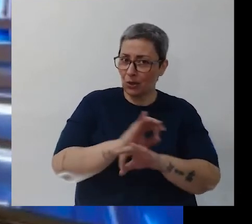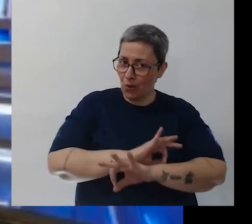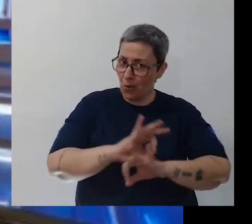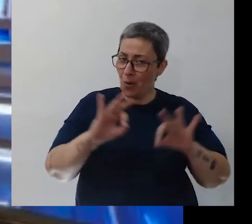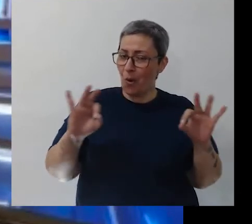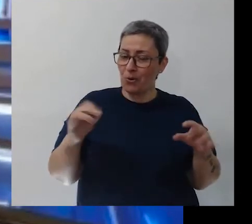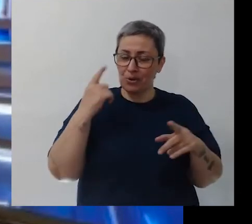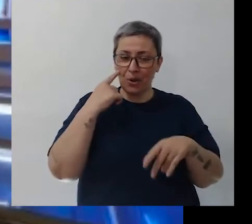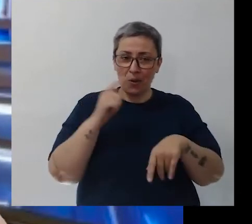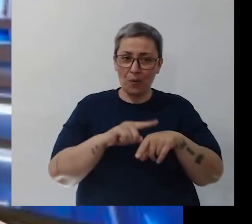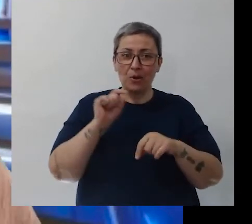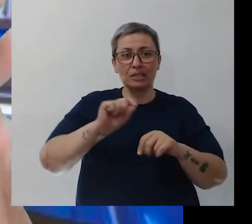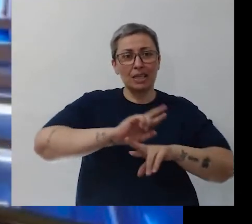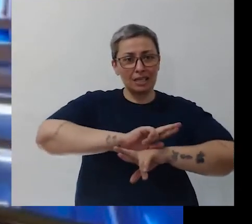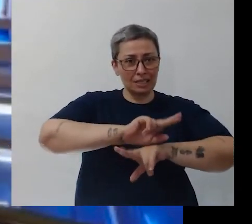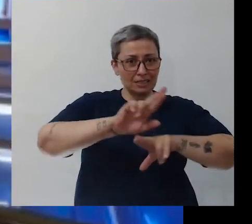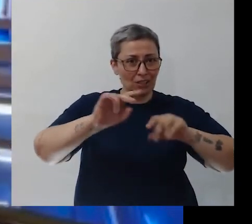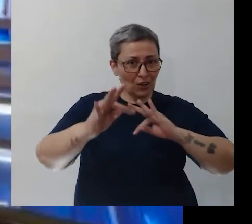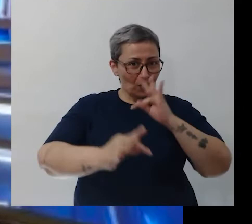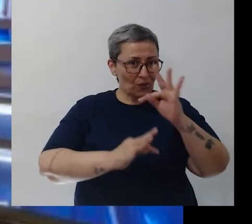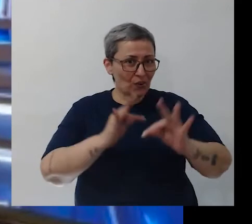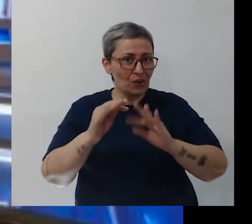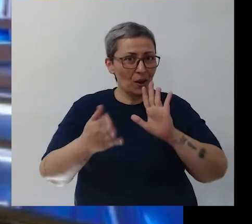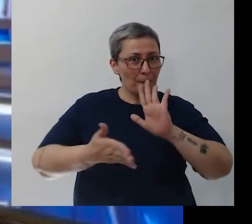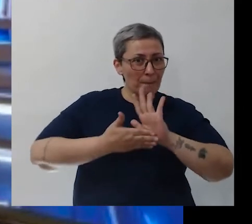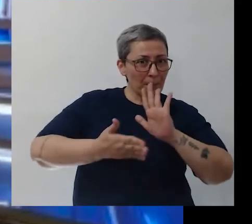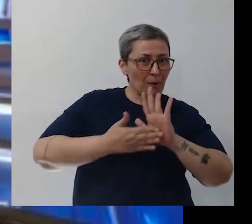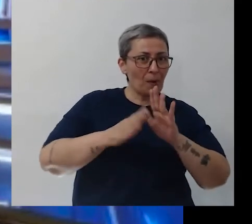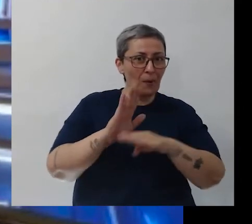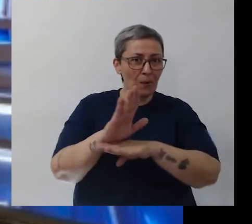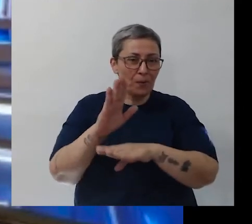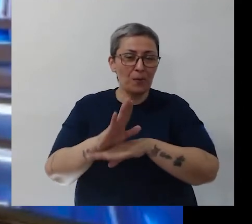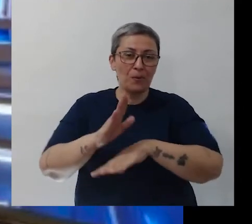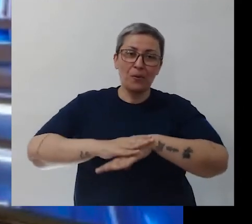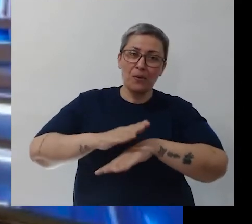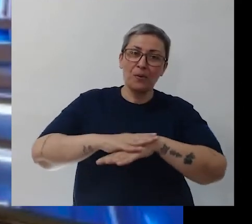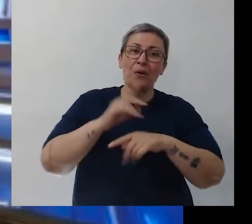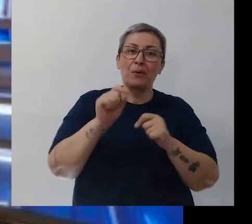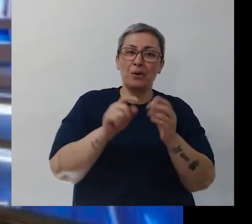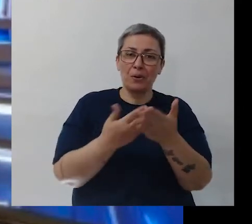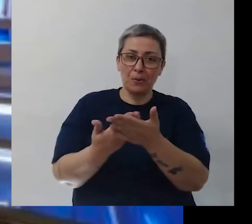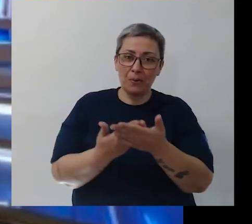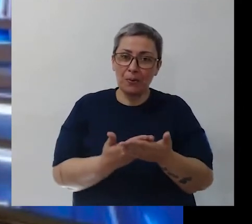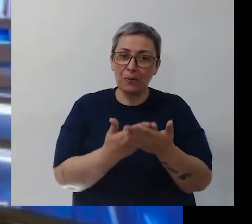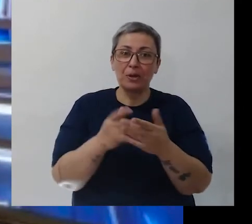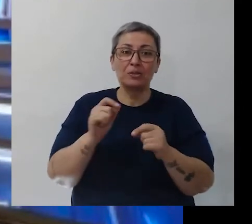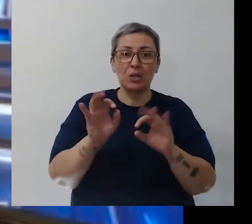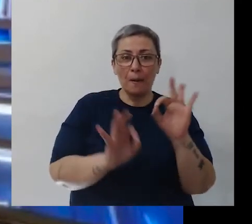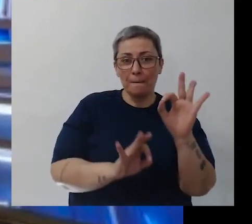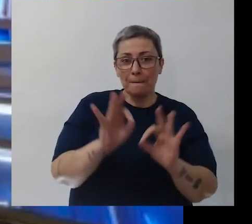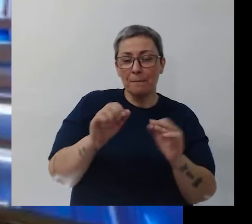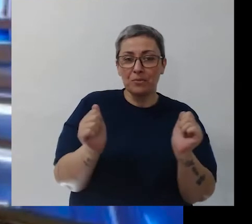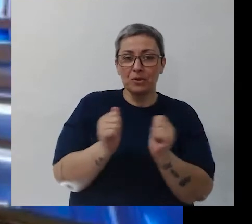olhar. Então, existem diversas técnicas que são propostas para auxiliar na realização deste estudo. Elabore aí junto